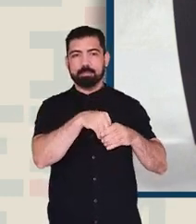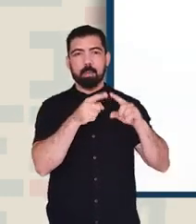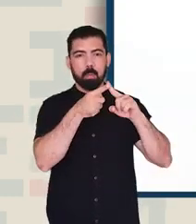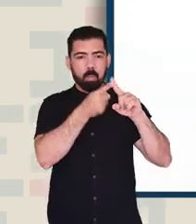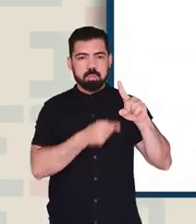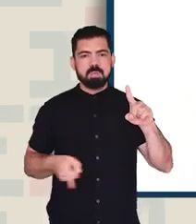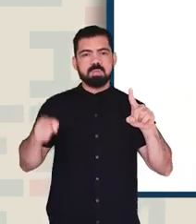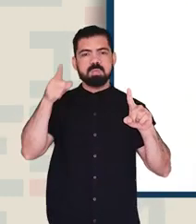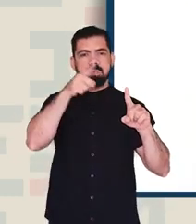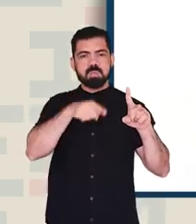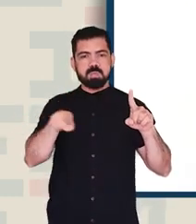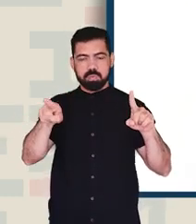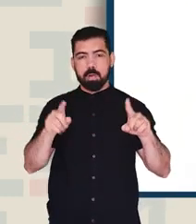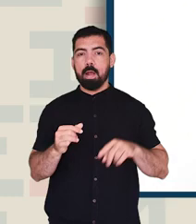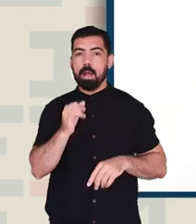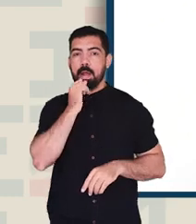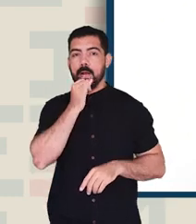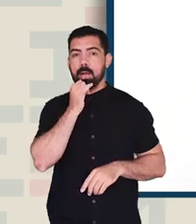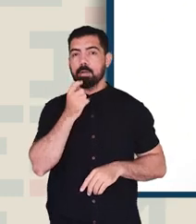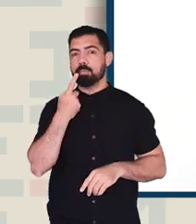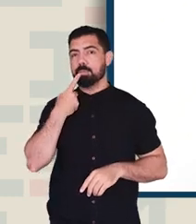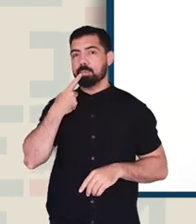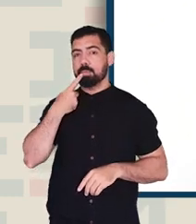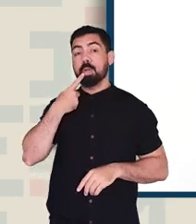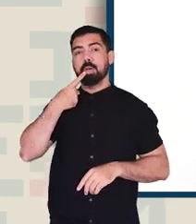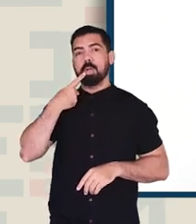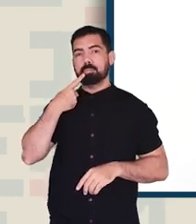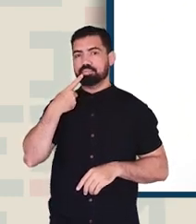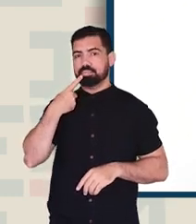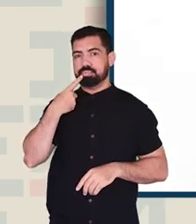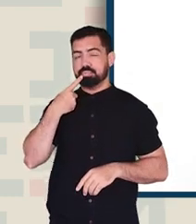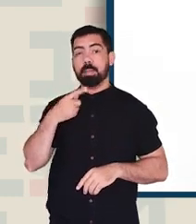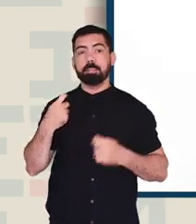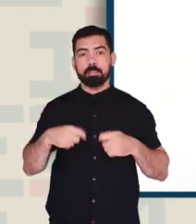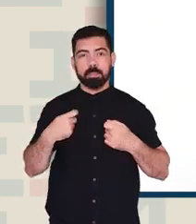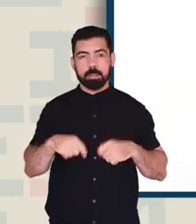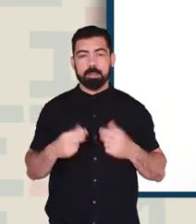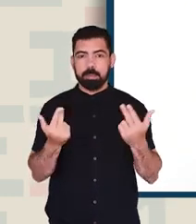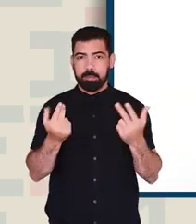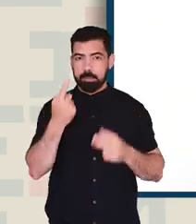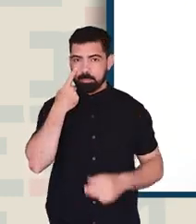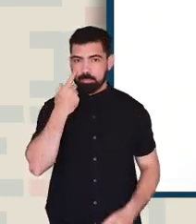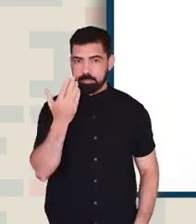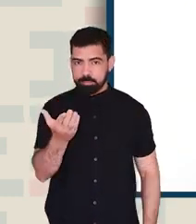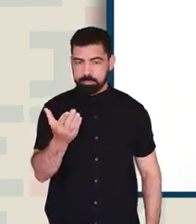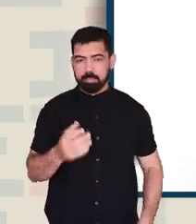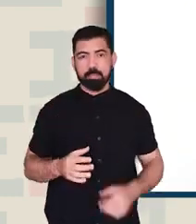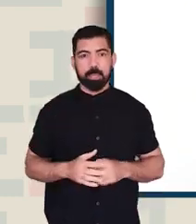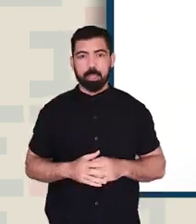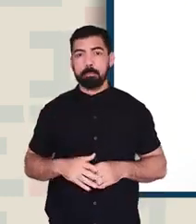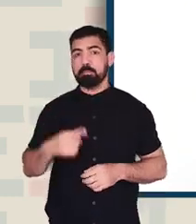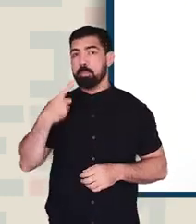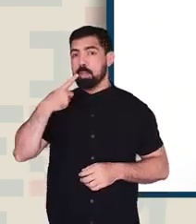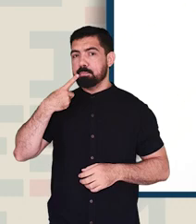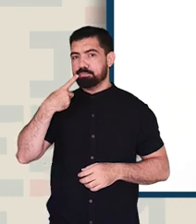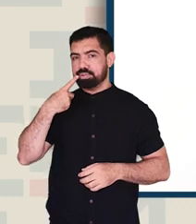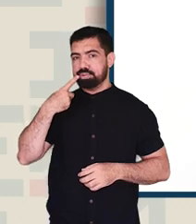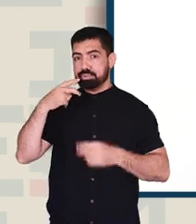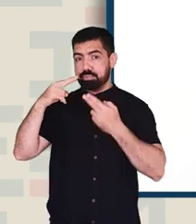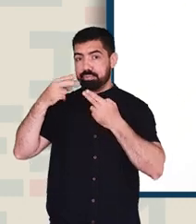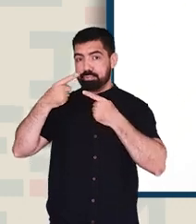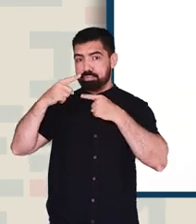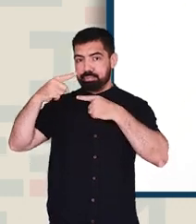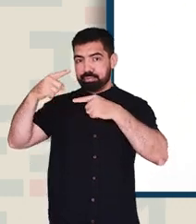agora. Vou vibrar o meu lábio, assim como eu demonstrei lá com a concha. Eu faço o lábio vibrar e